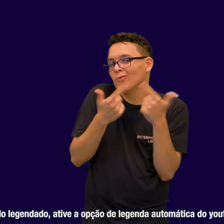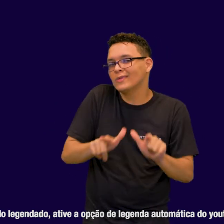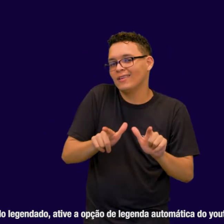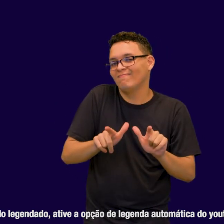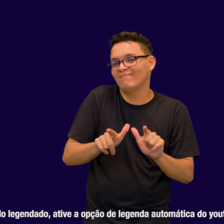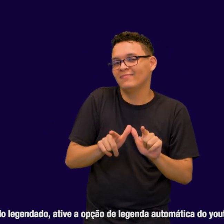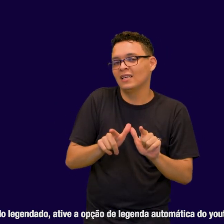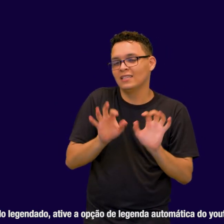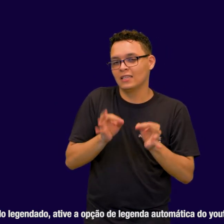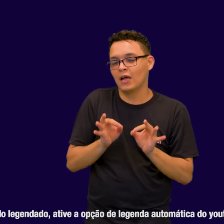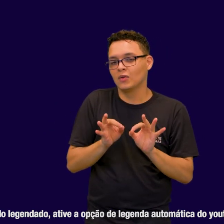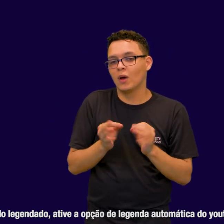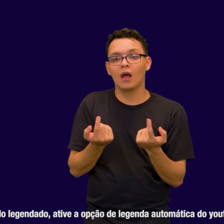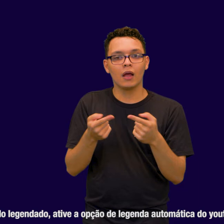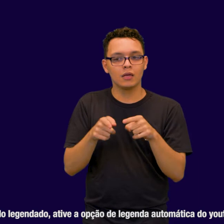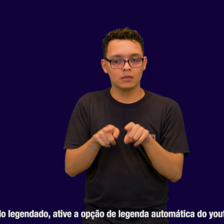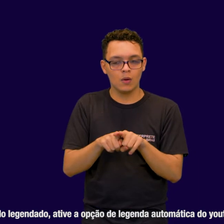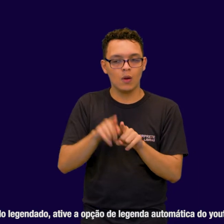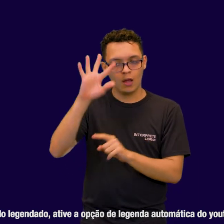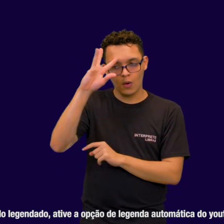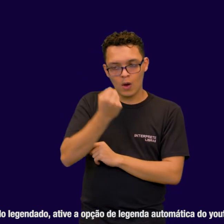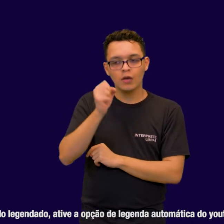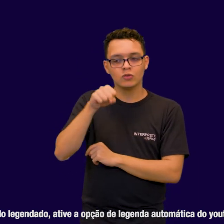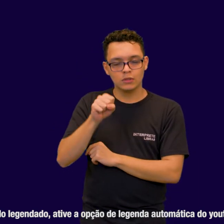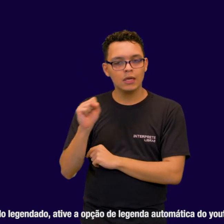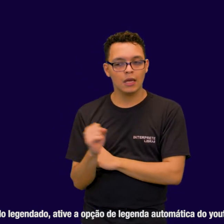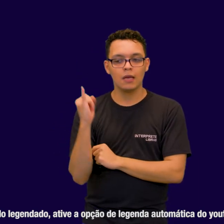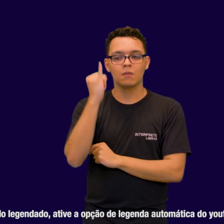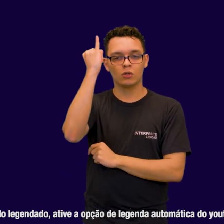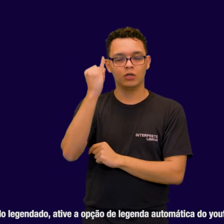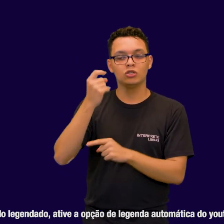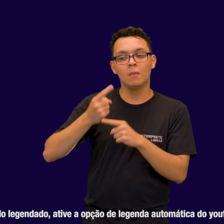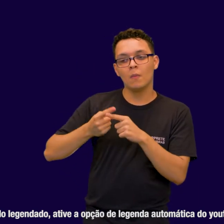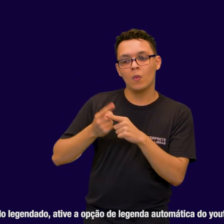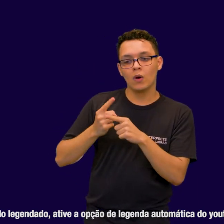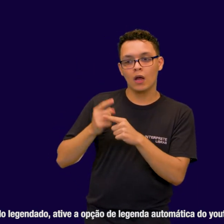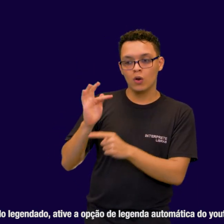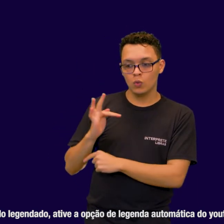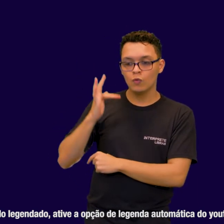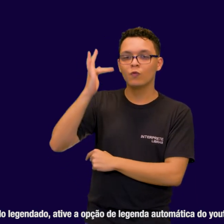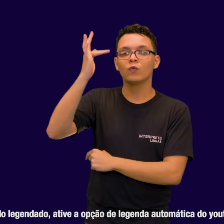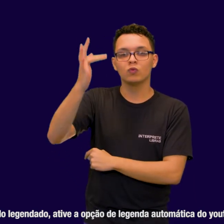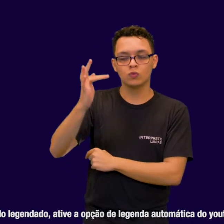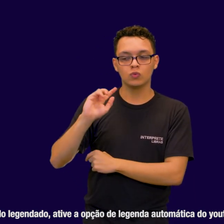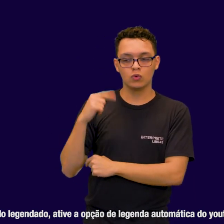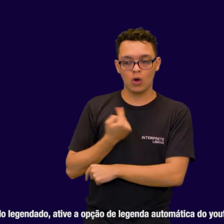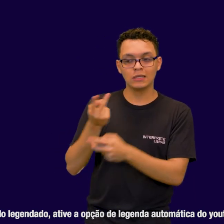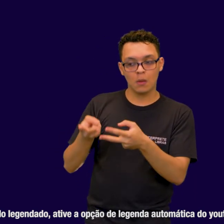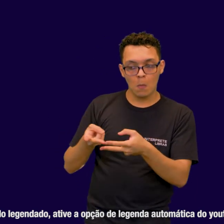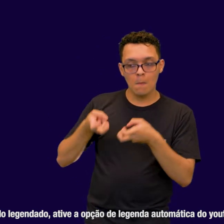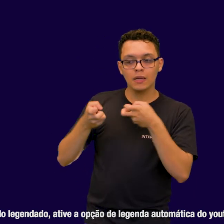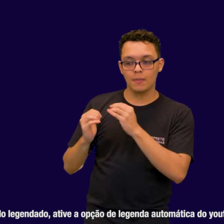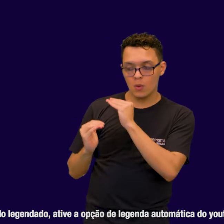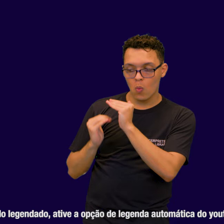cerveja nesses estabelecimentos. Então, é uma resposta sim que o mercado tem pedido e que agora